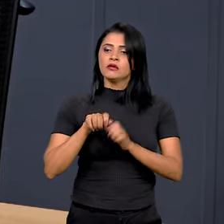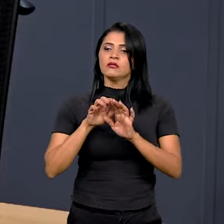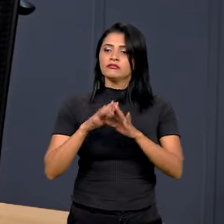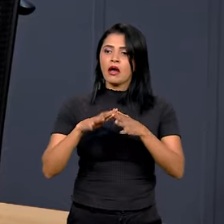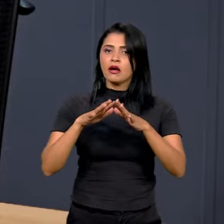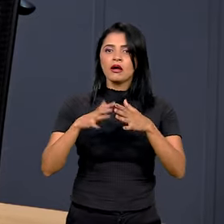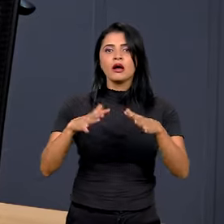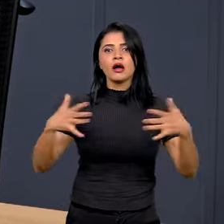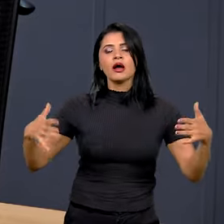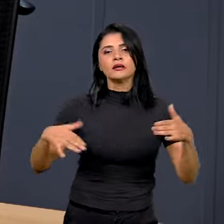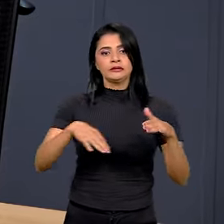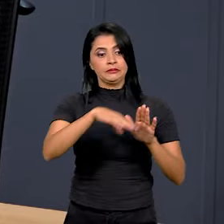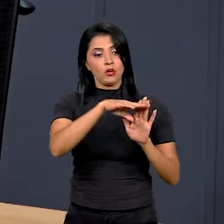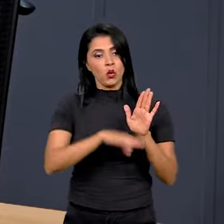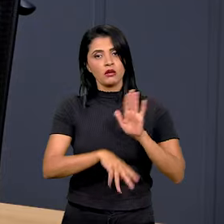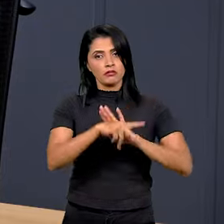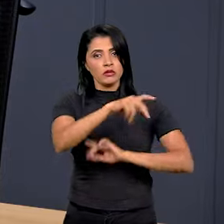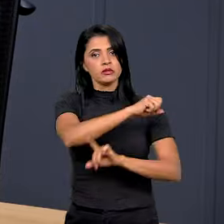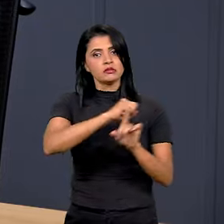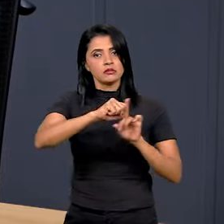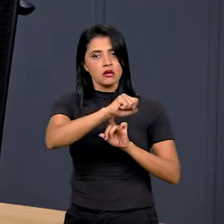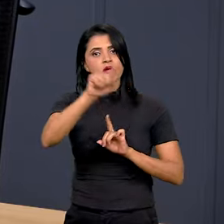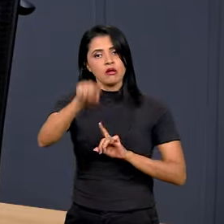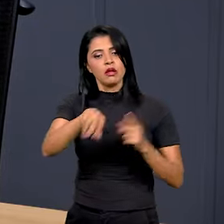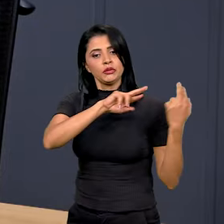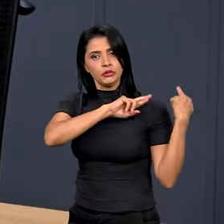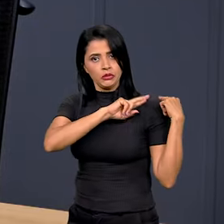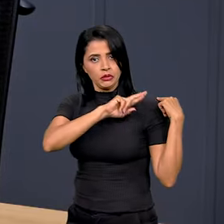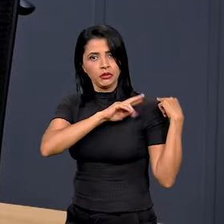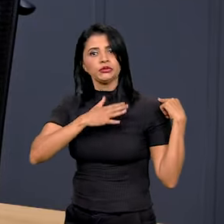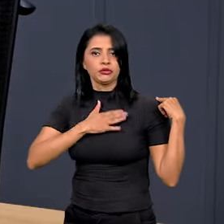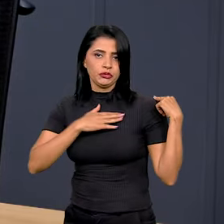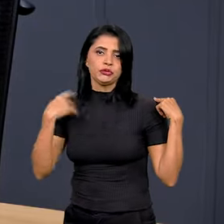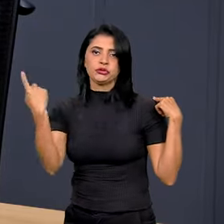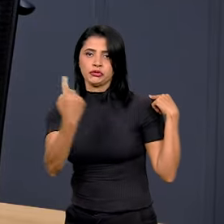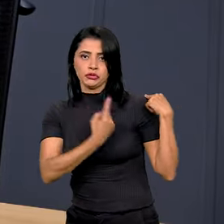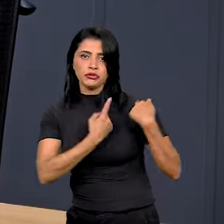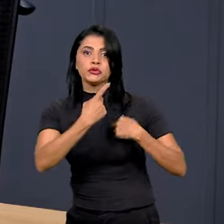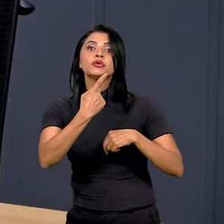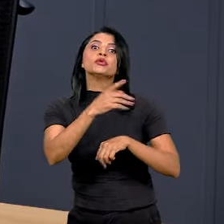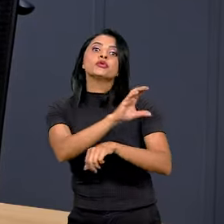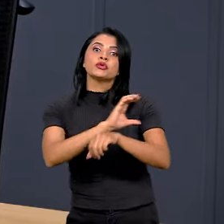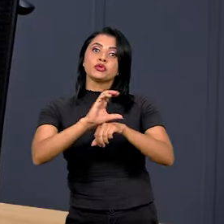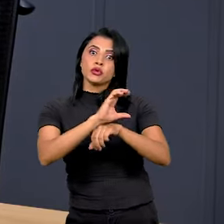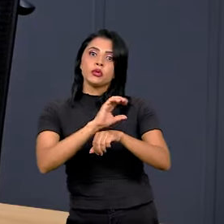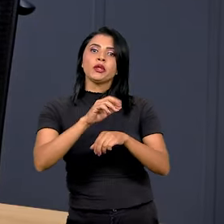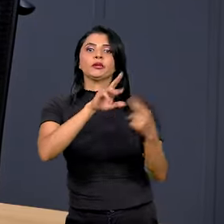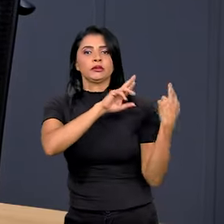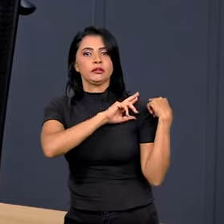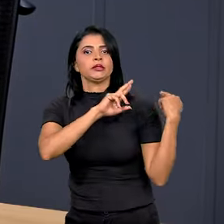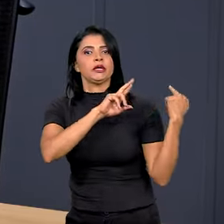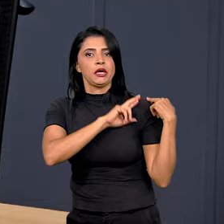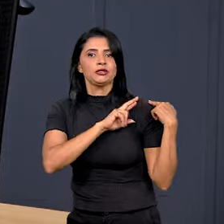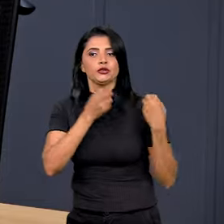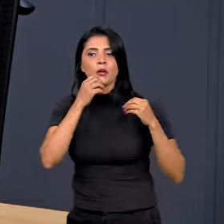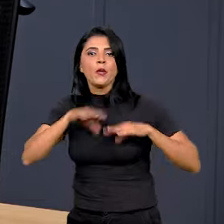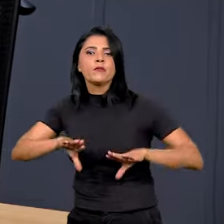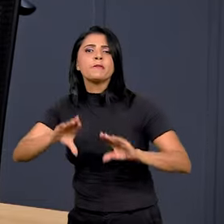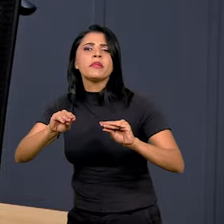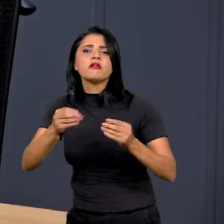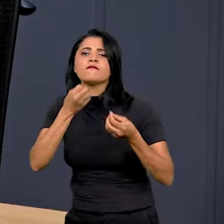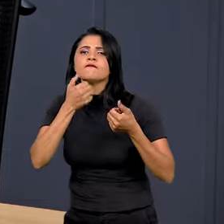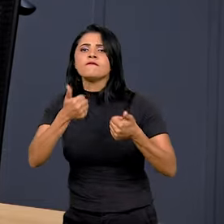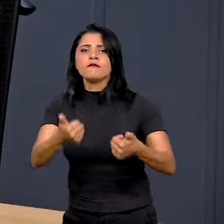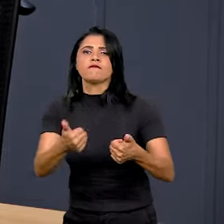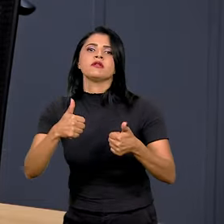cada vez mais esses programas sociais porque essa é a nossa tarefa constitucional né a partir da ideia do Estado de bem-estar social e para isso a gente